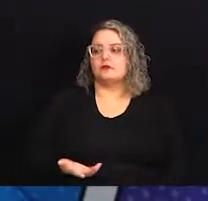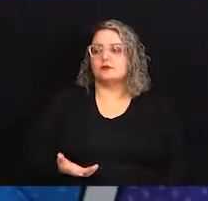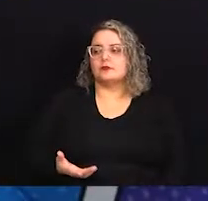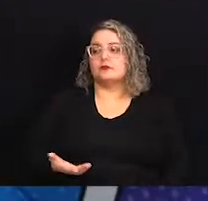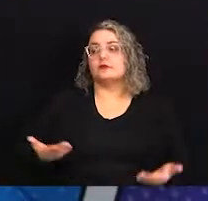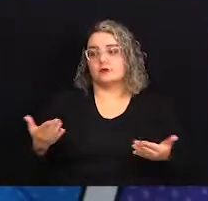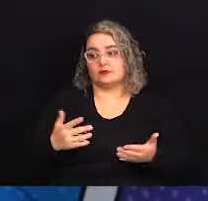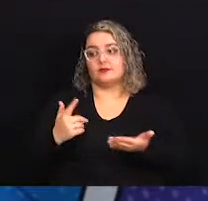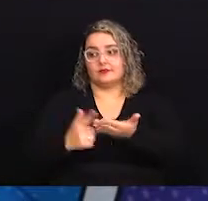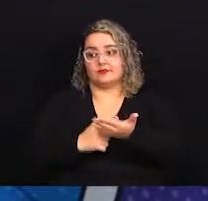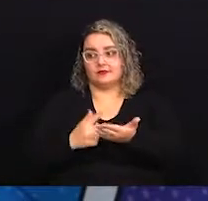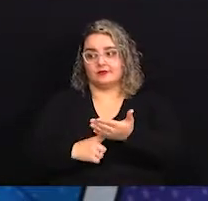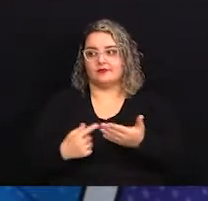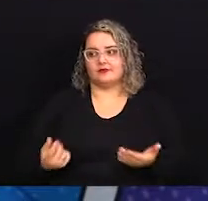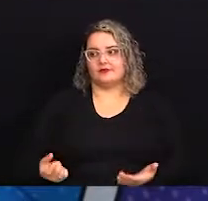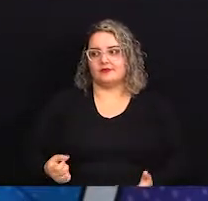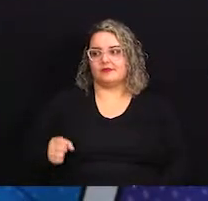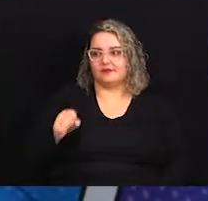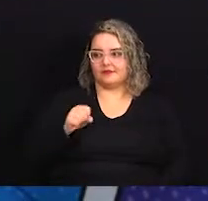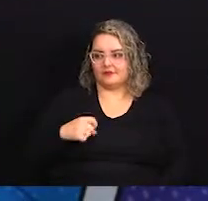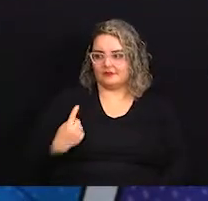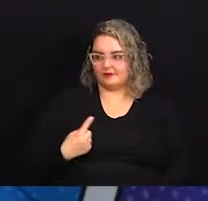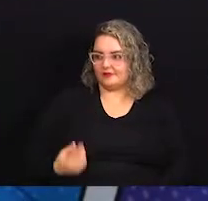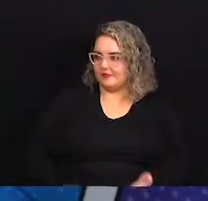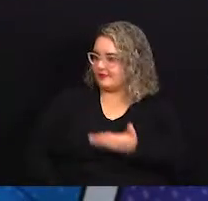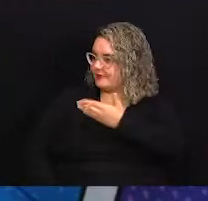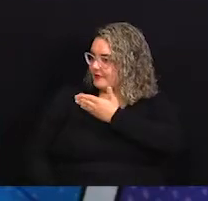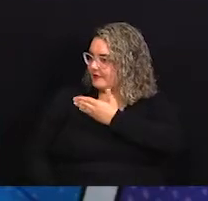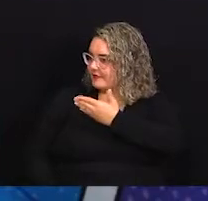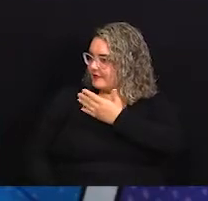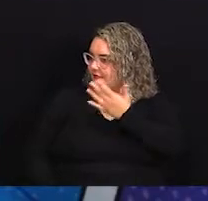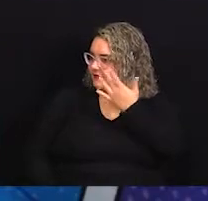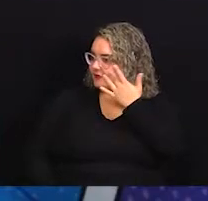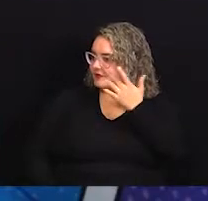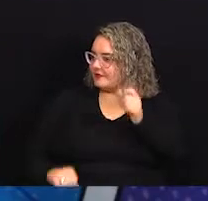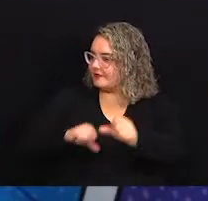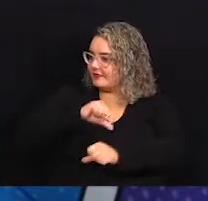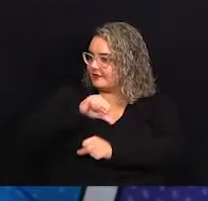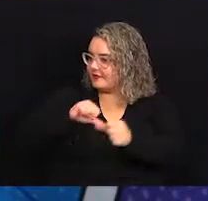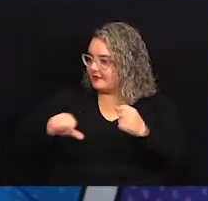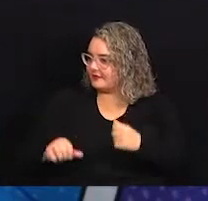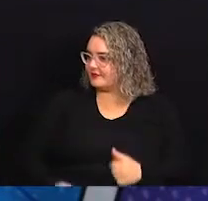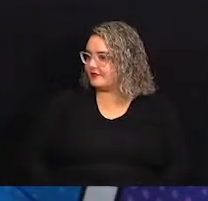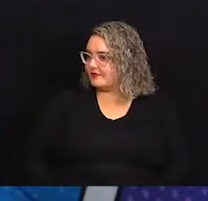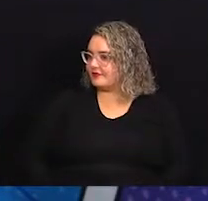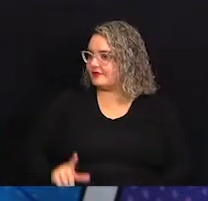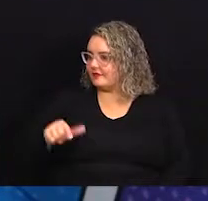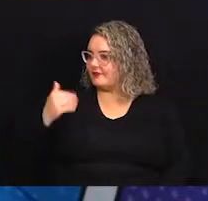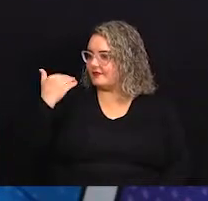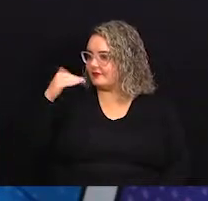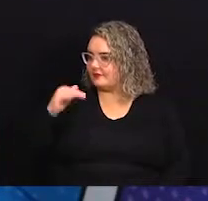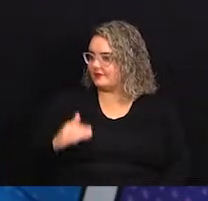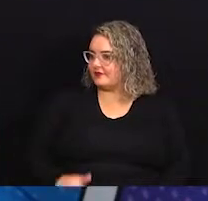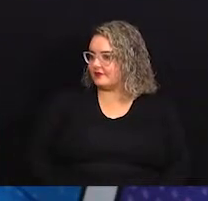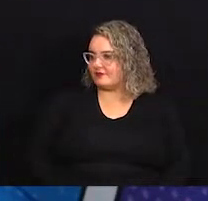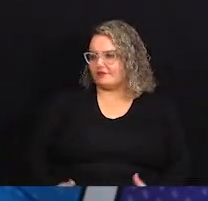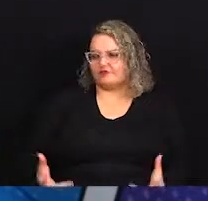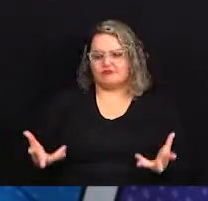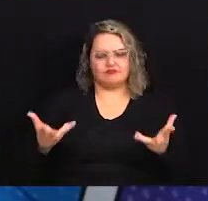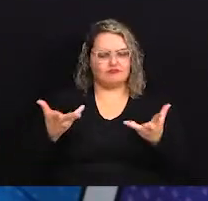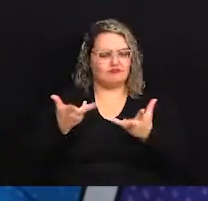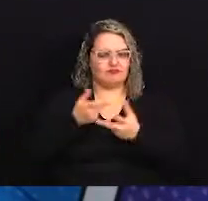E agora o Sozinha, eu vou até mostrar a capa que eu não mostrei ainda, não sei se ela vai ficar invertida, depois eu posso mandar para vocês essa aqui, que é uma